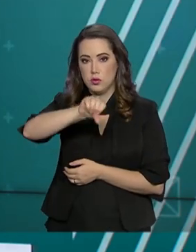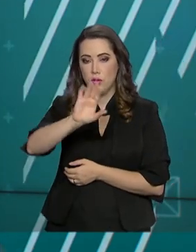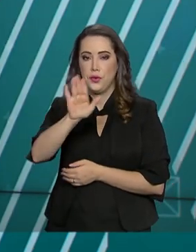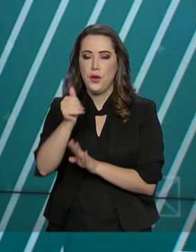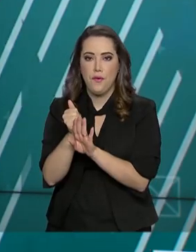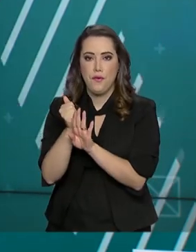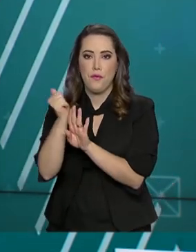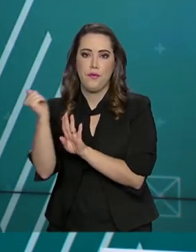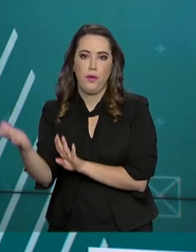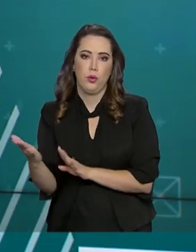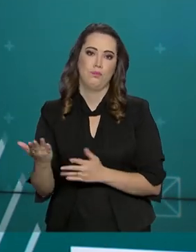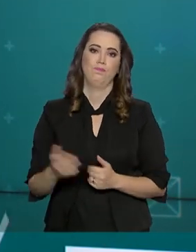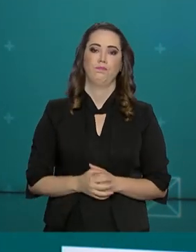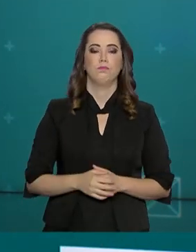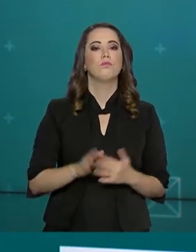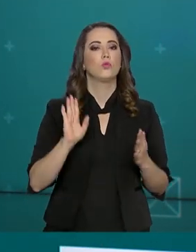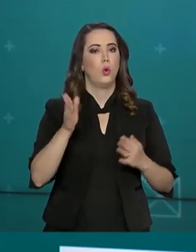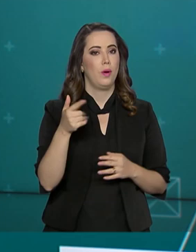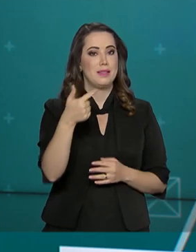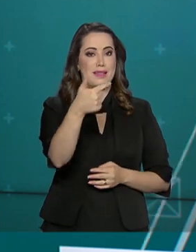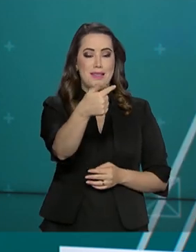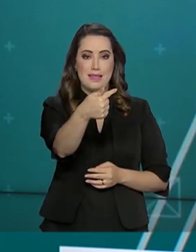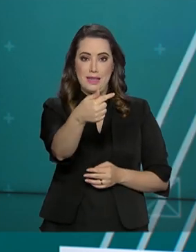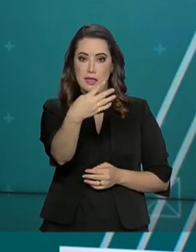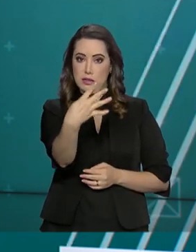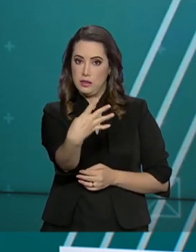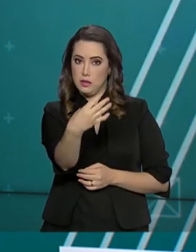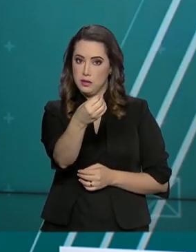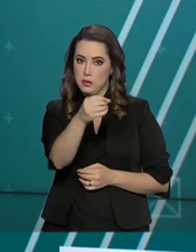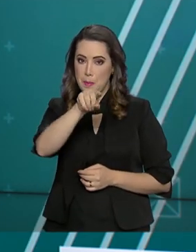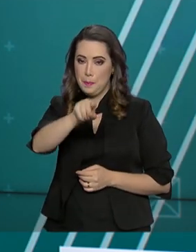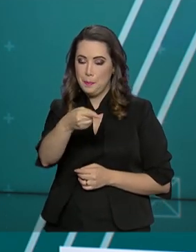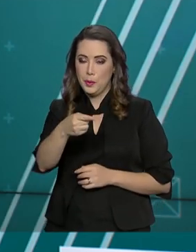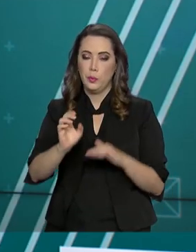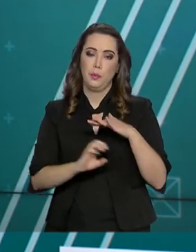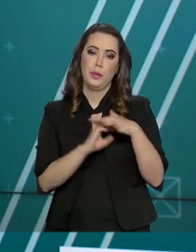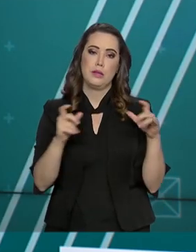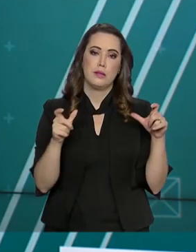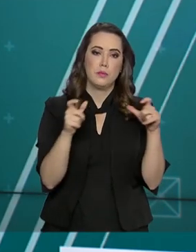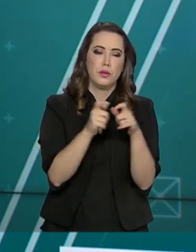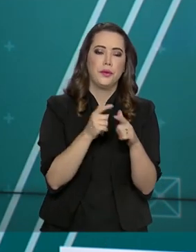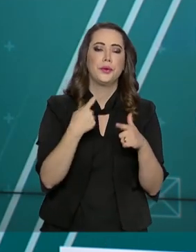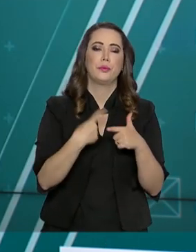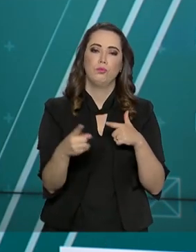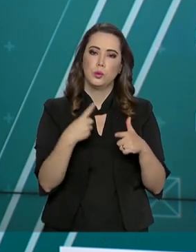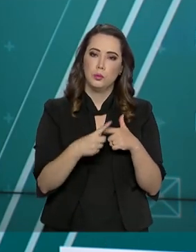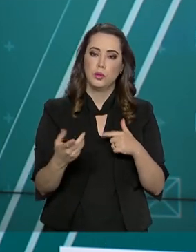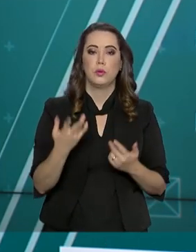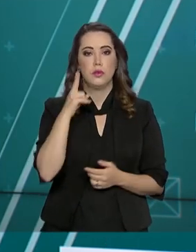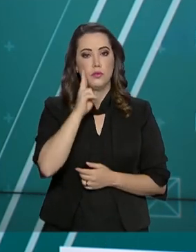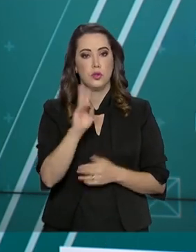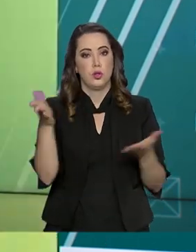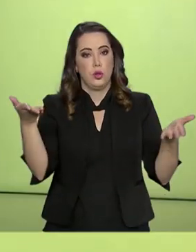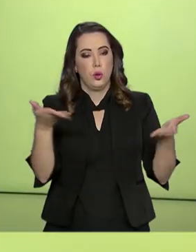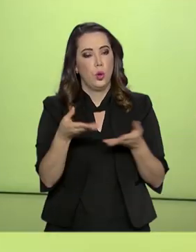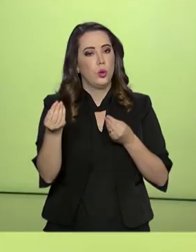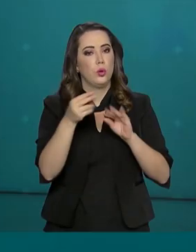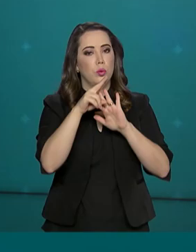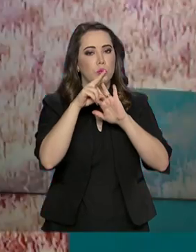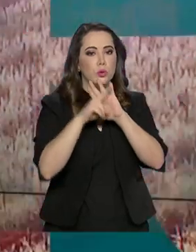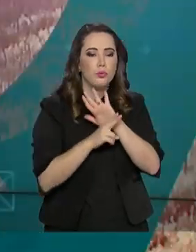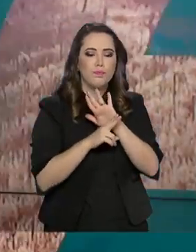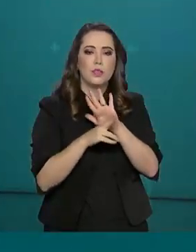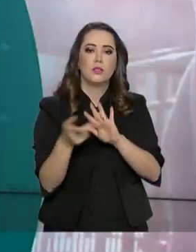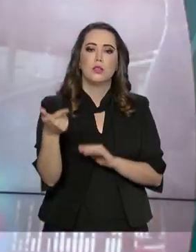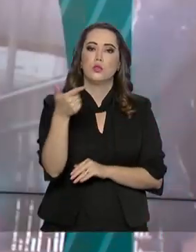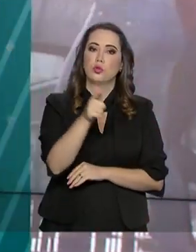fora do regime. São quase 740 mil pequenos negócios com alguma pendência. Veja agora como regularizar